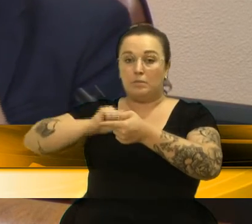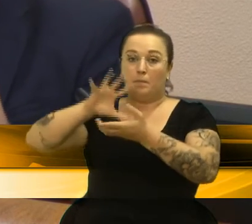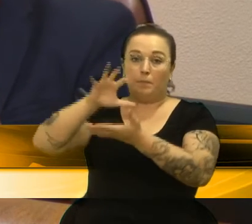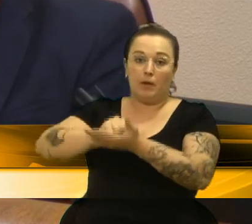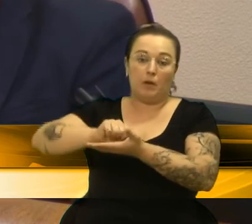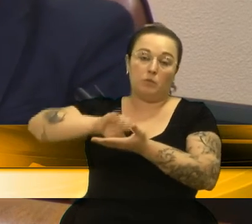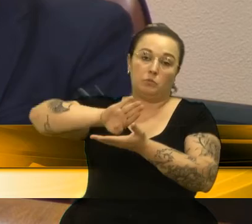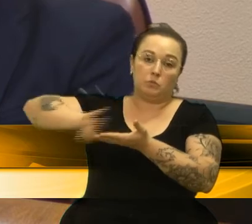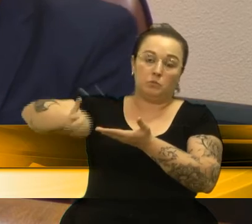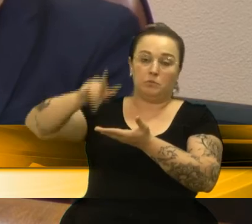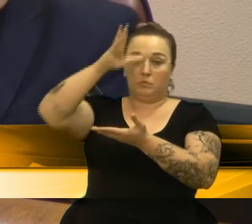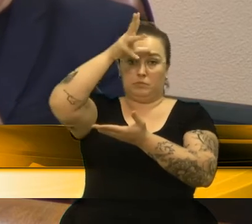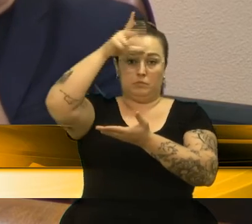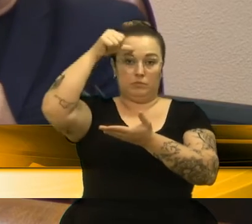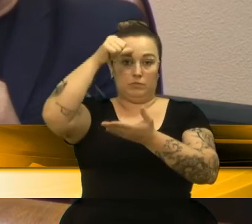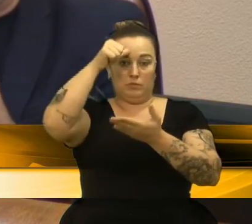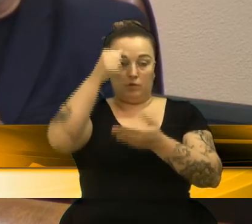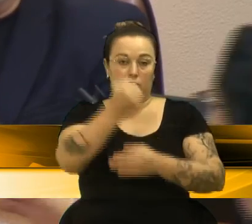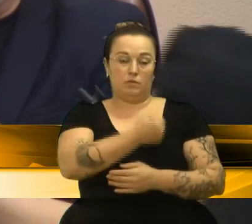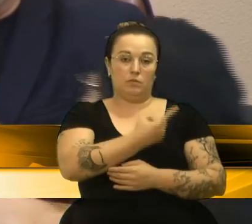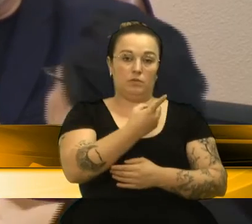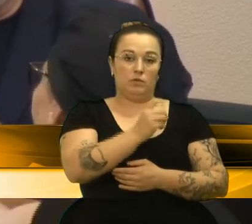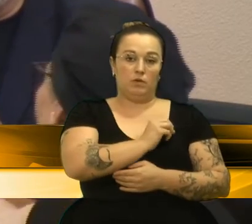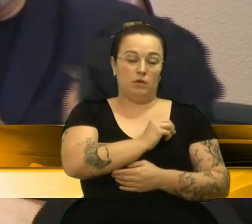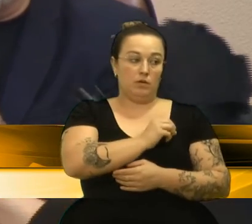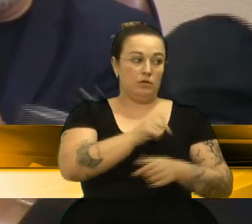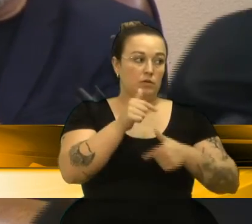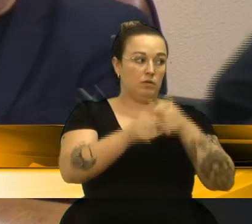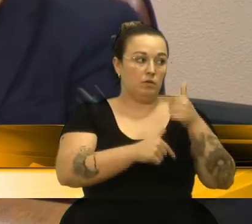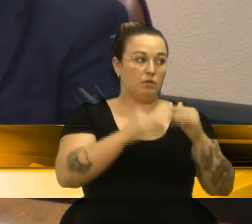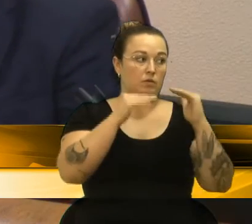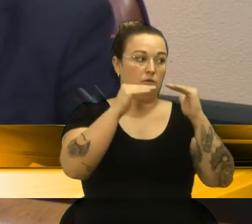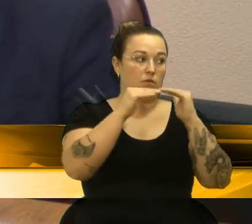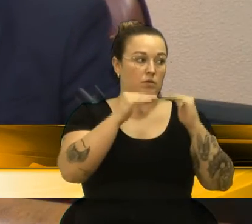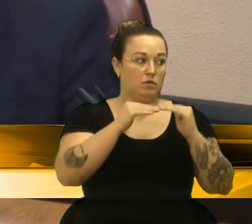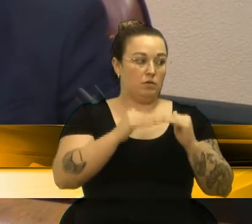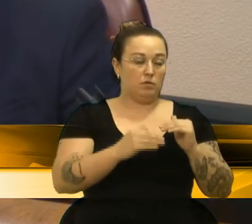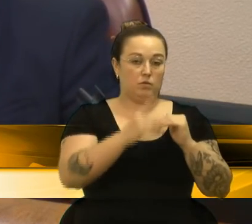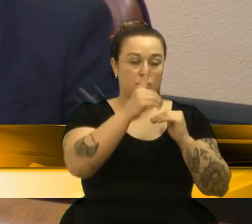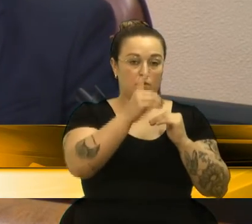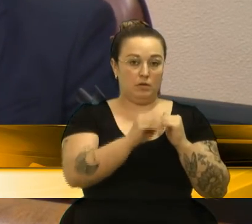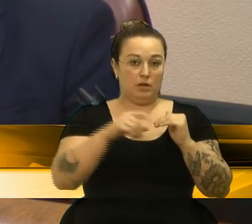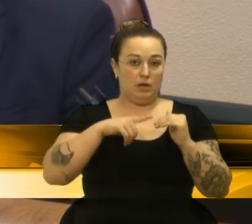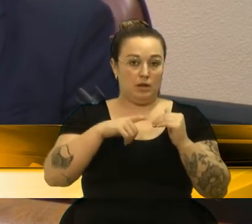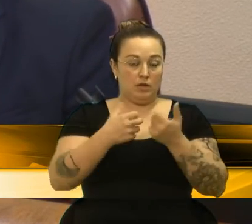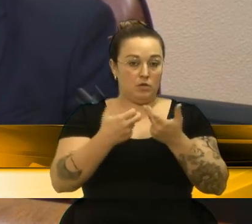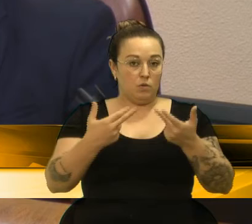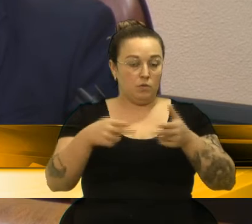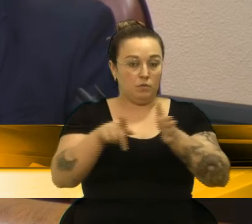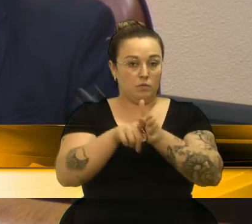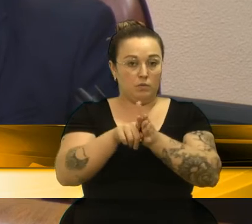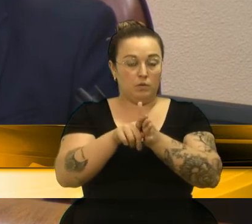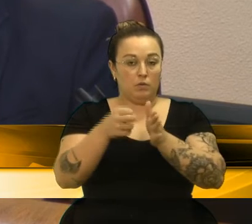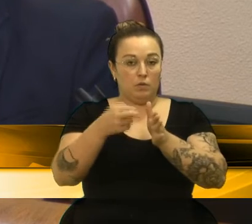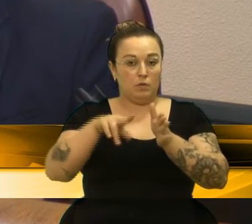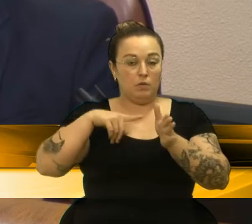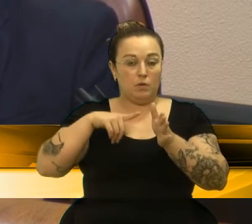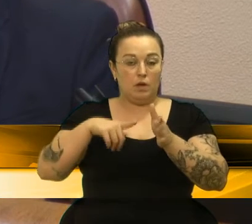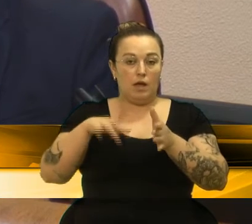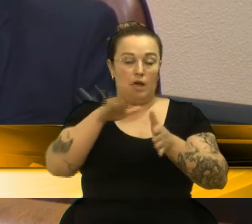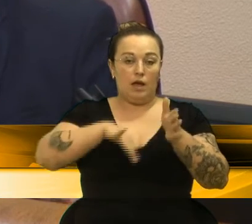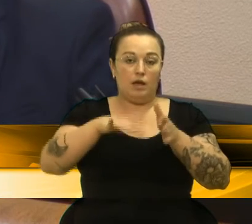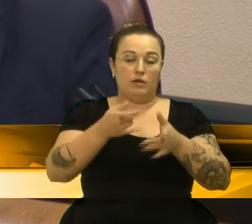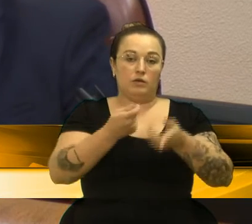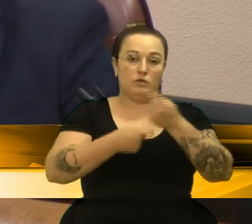10. Proceder de modo incompatível com a dignidade e o decoro do cargo. Inspira o inciso uma questão de moralidade administrativa. A